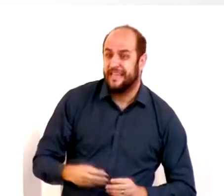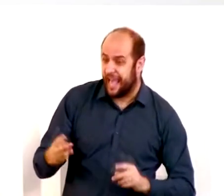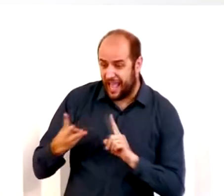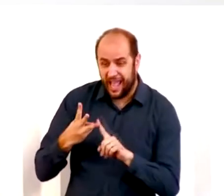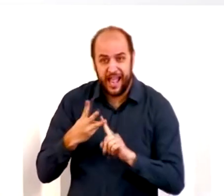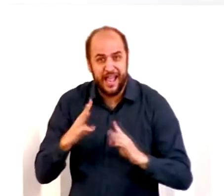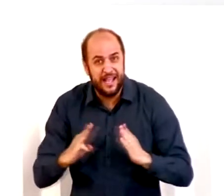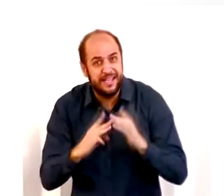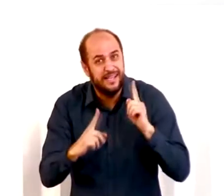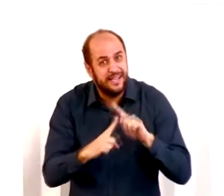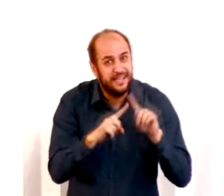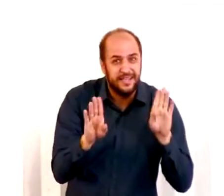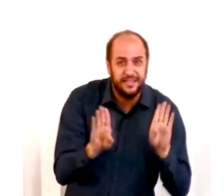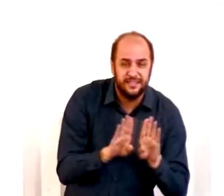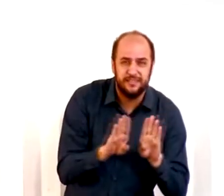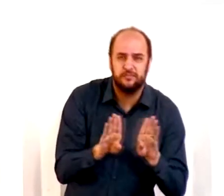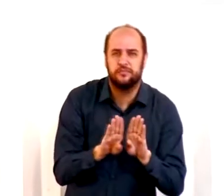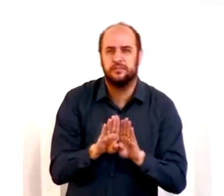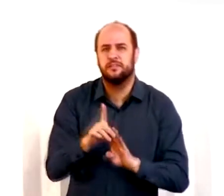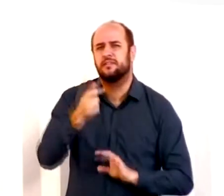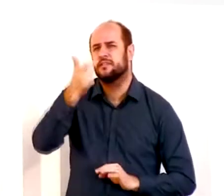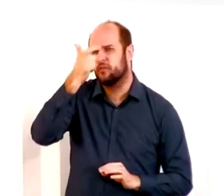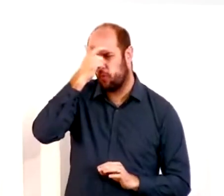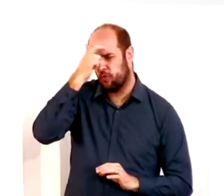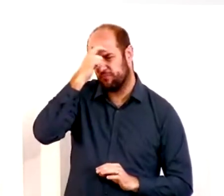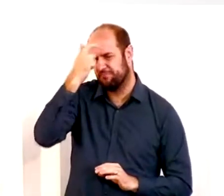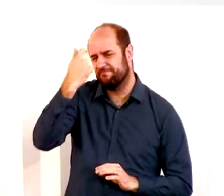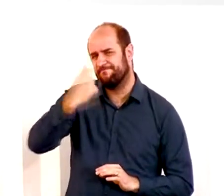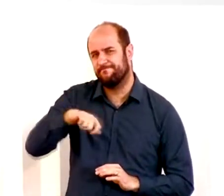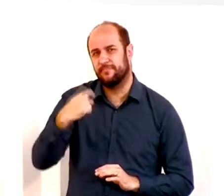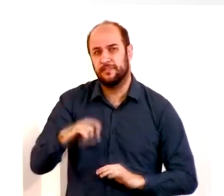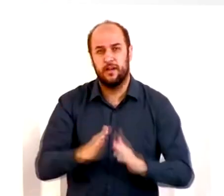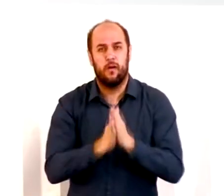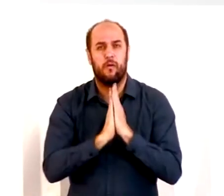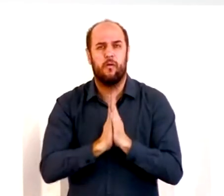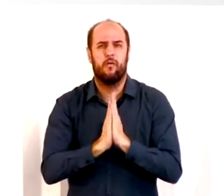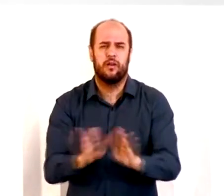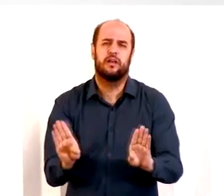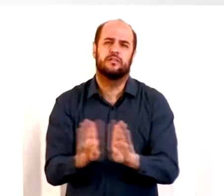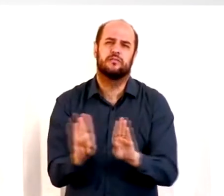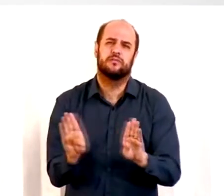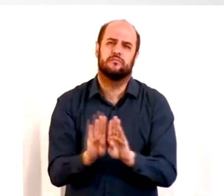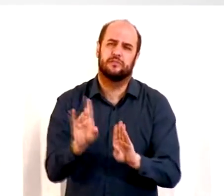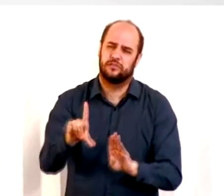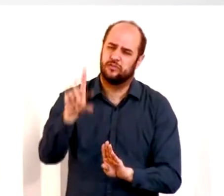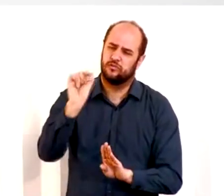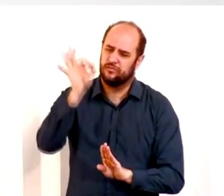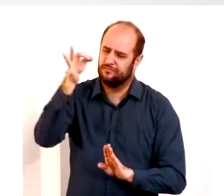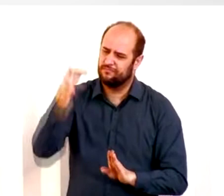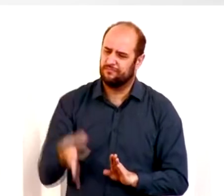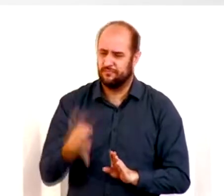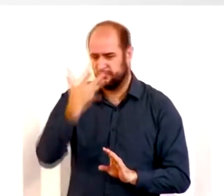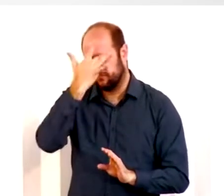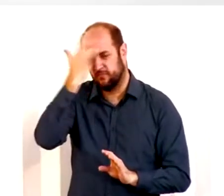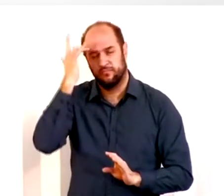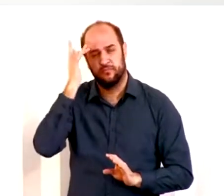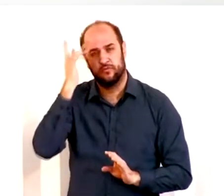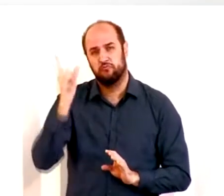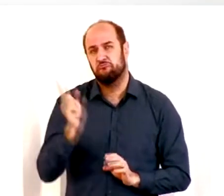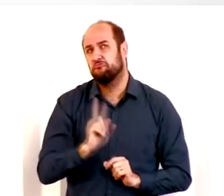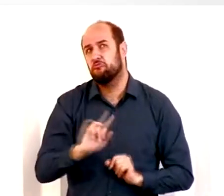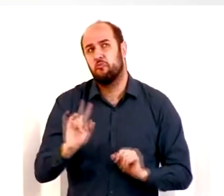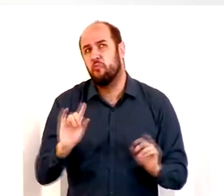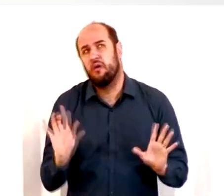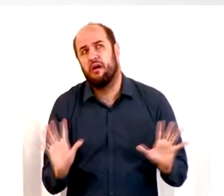também, ela precisa ter noção, consciência, disposição, oração para escolher aqueles que não